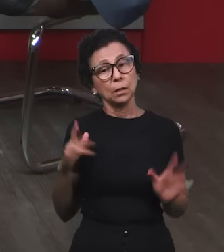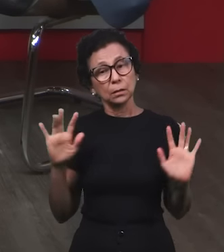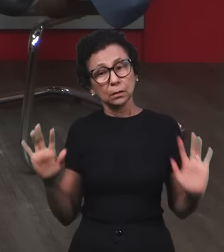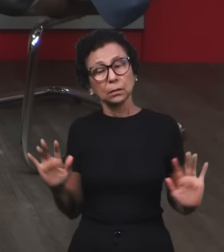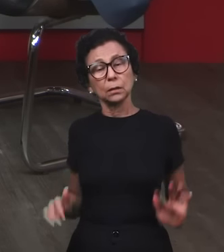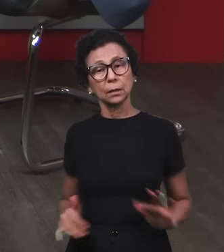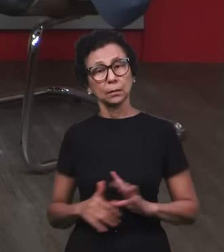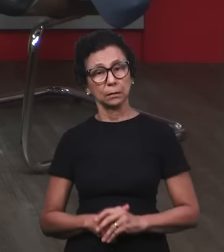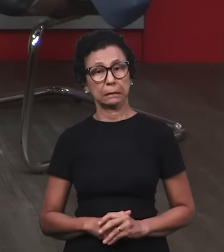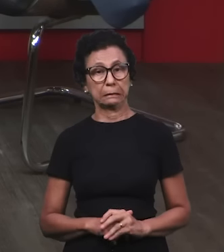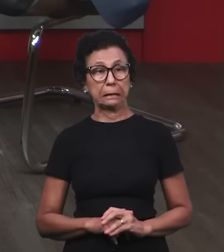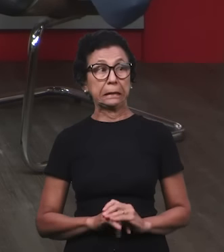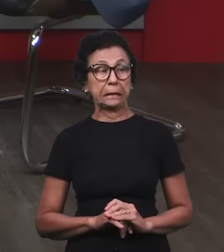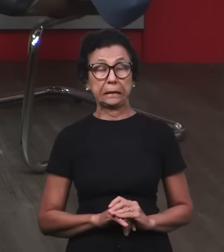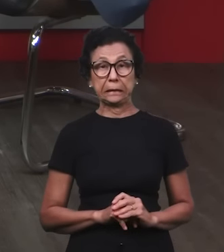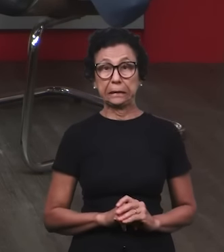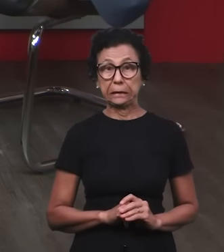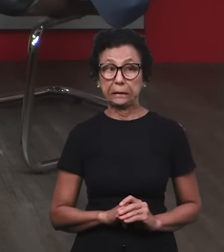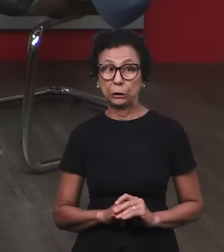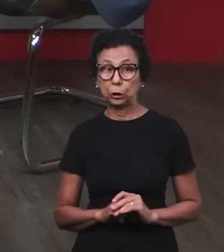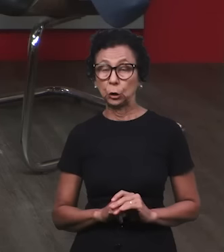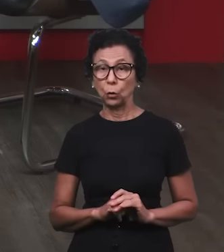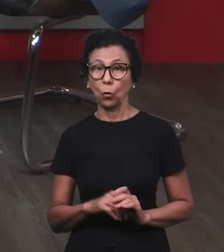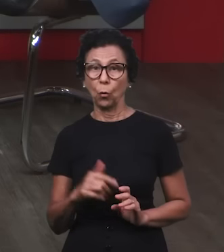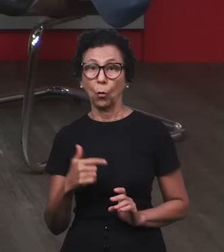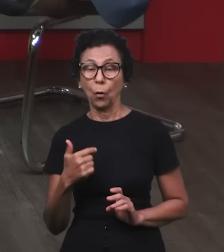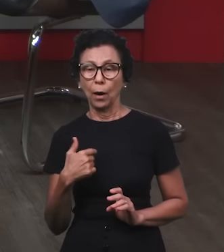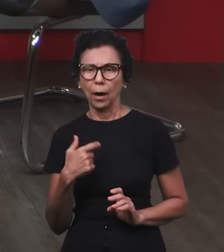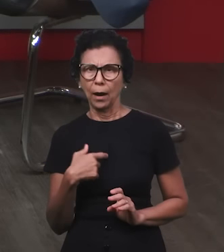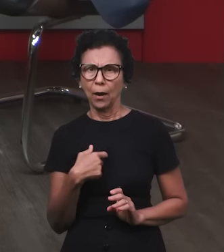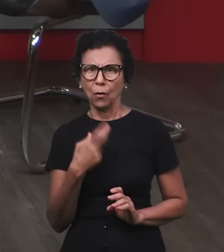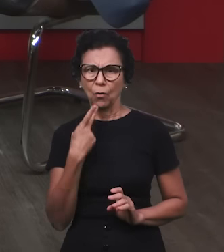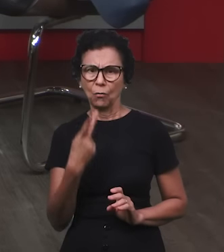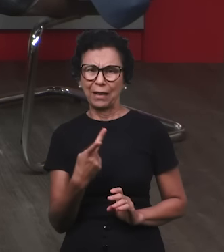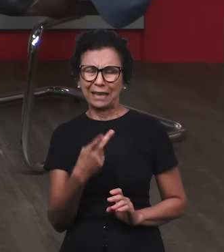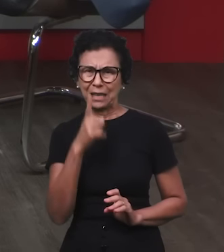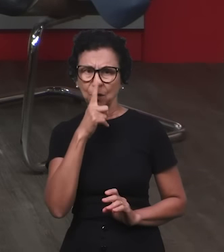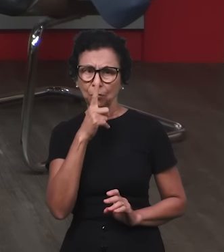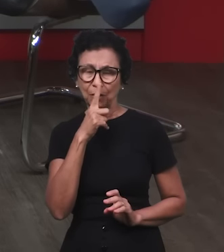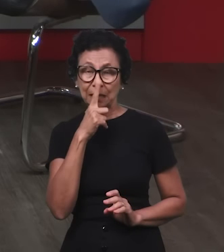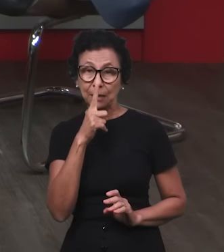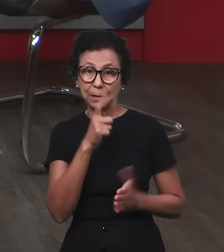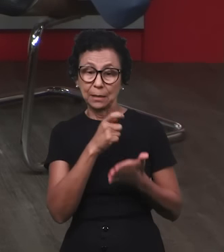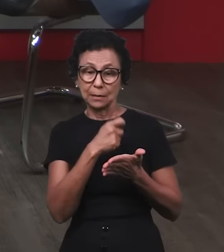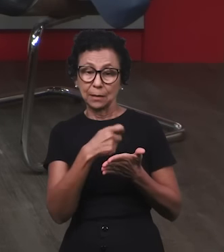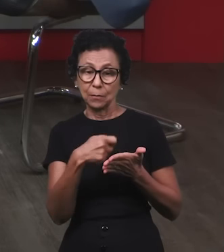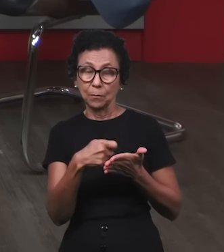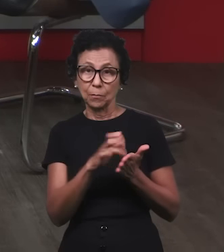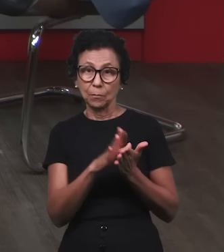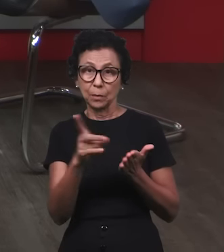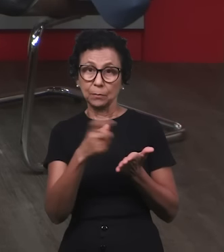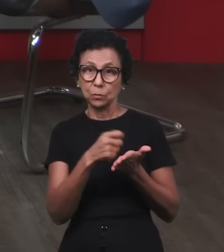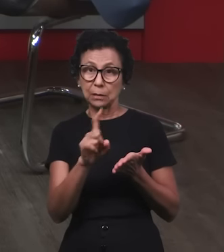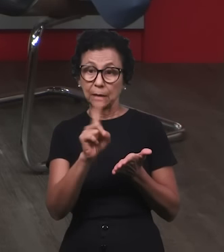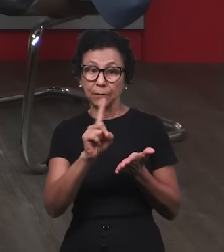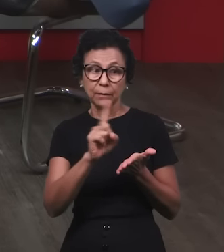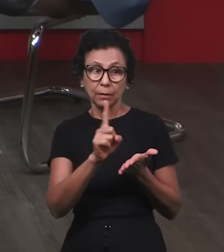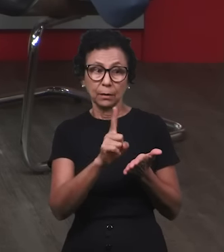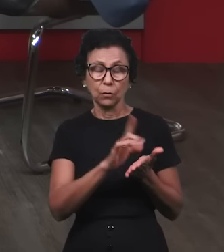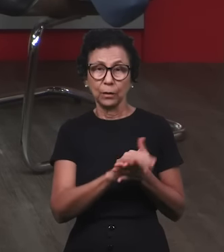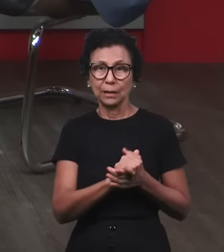não escreve isso aqui na Bíblia, não, que vai ficar ruim para mim. E eu, Samuel, dá uma... Falhar desse jeito, né? Com o Espírito Santo tem acordo. Ó, você